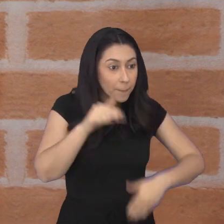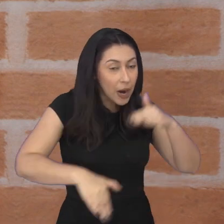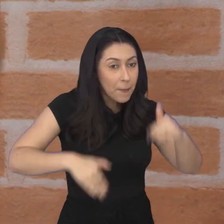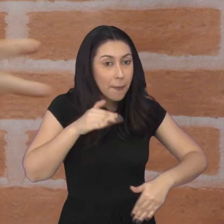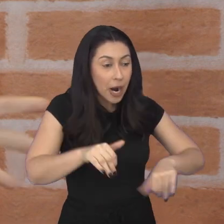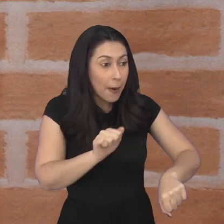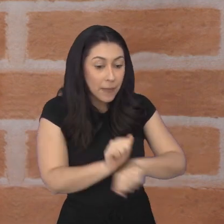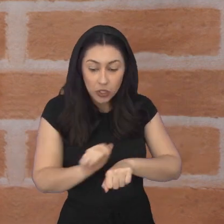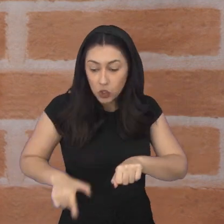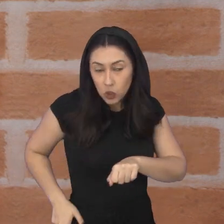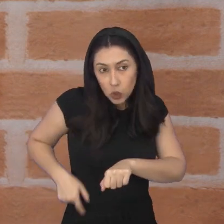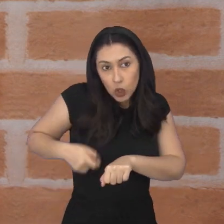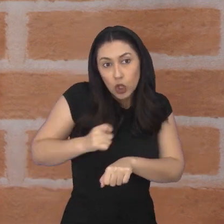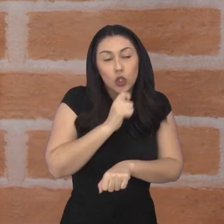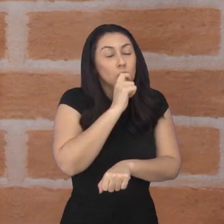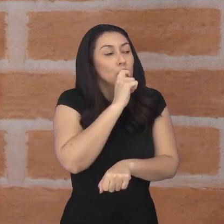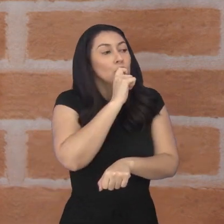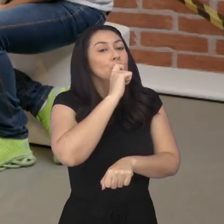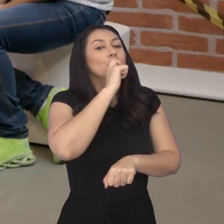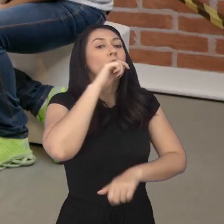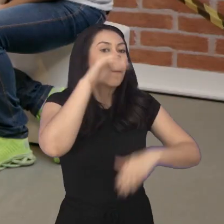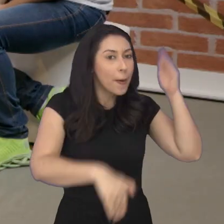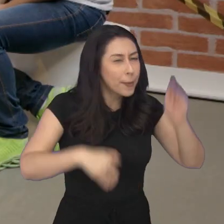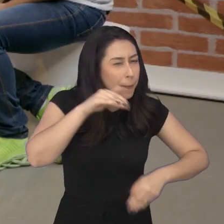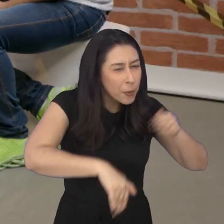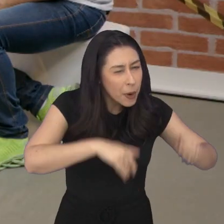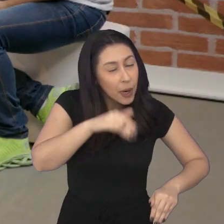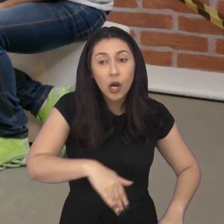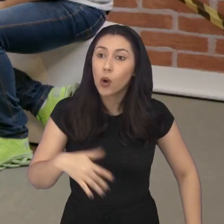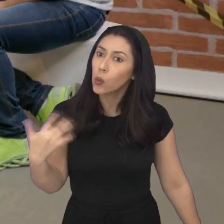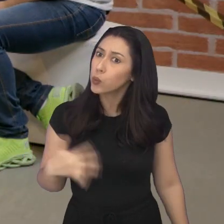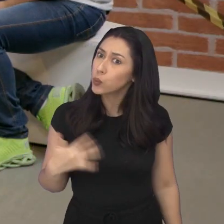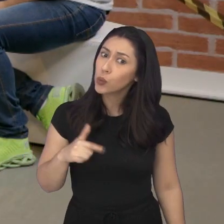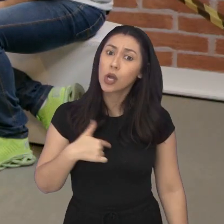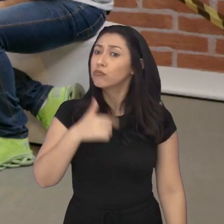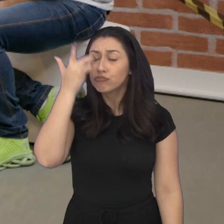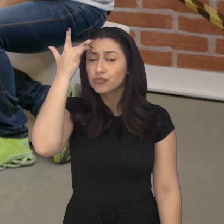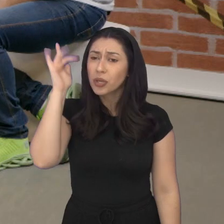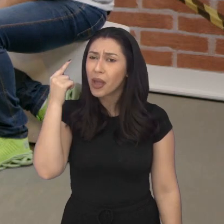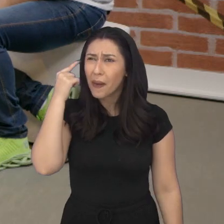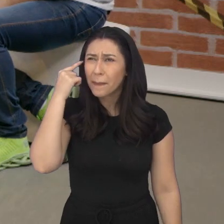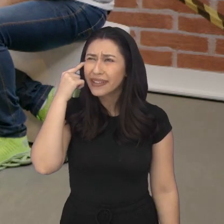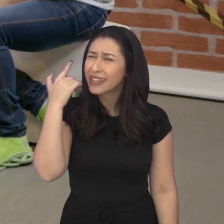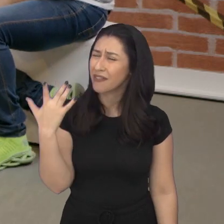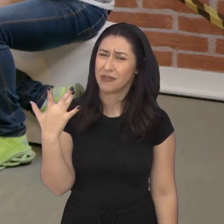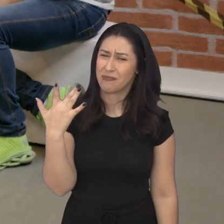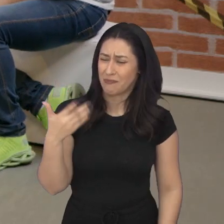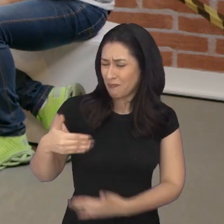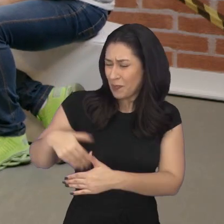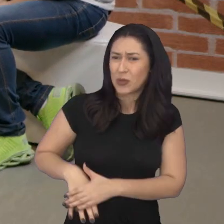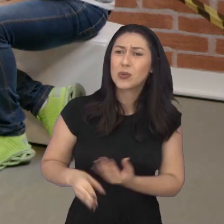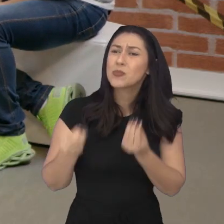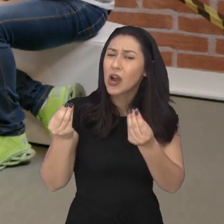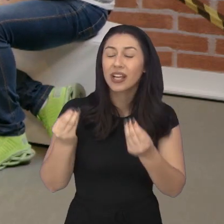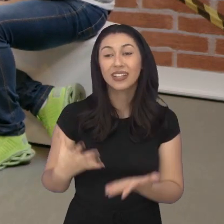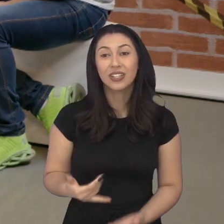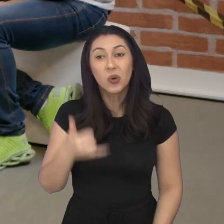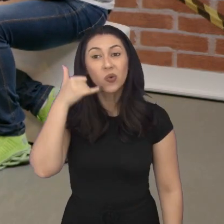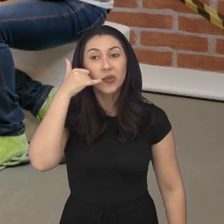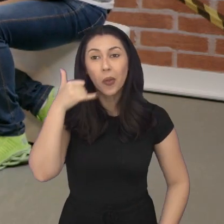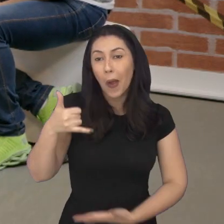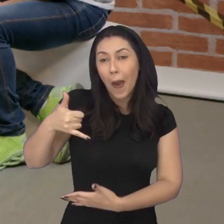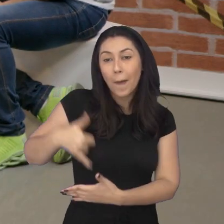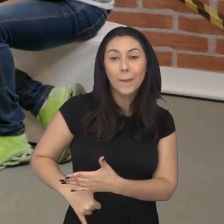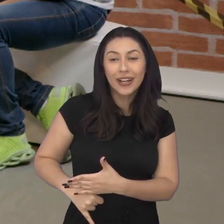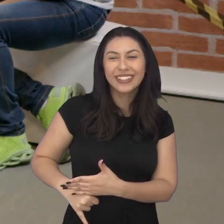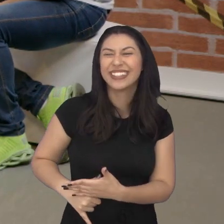gelzinho, comer e continuar a prova. Então, vivendo e aprendendo, porque na minha cabeça era assim, pra que um bolso numa sunga? Pendurar o celular, sabe? Colocar